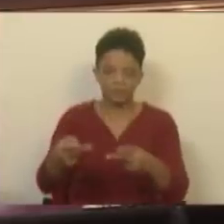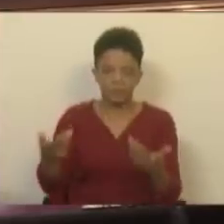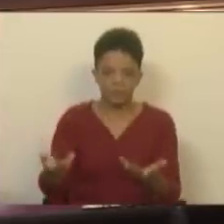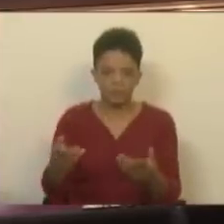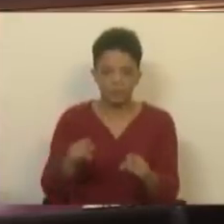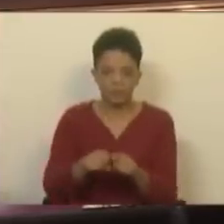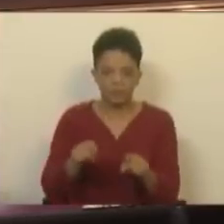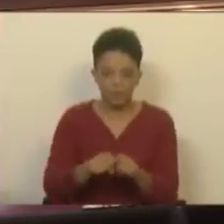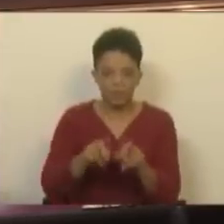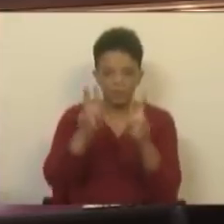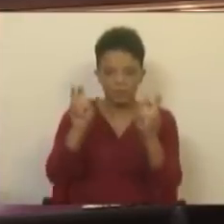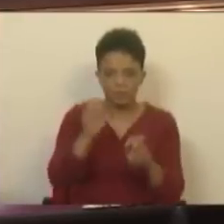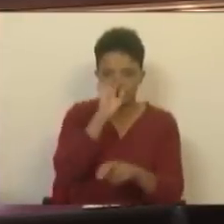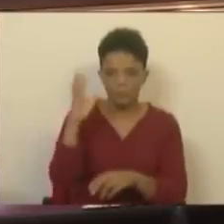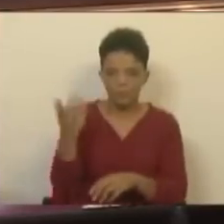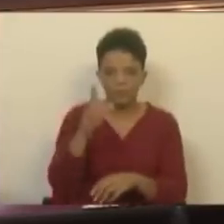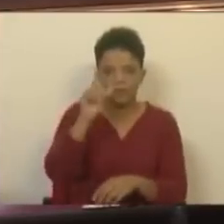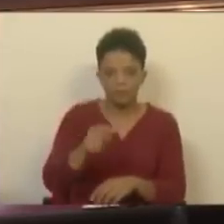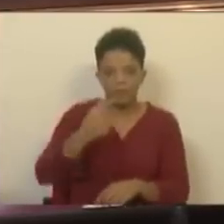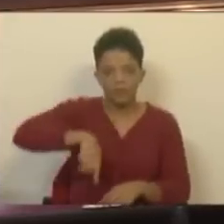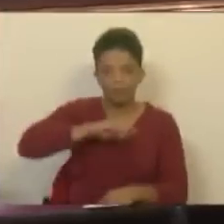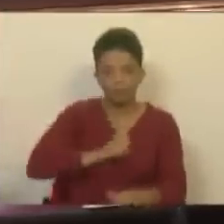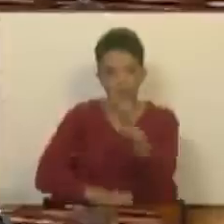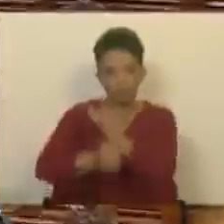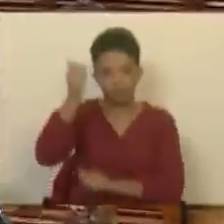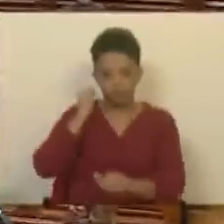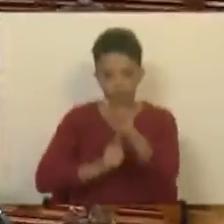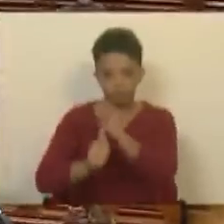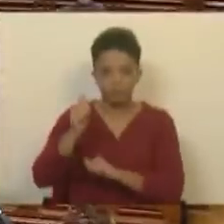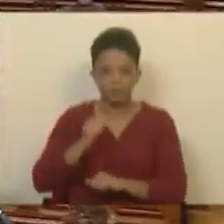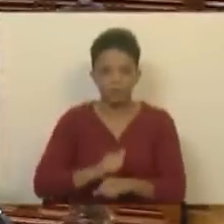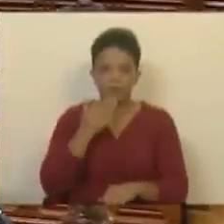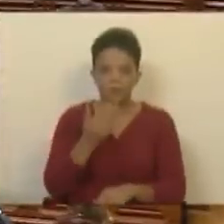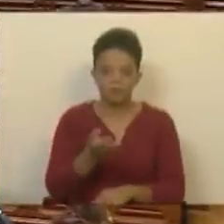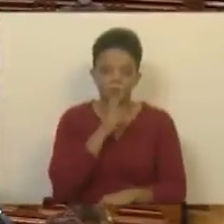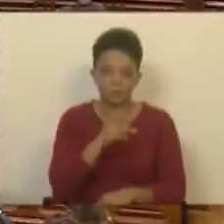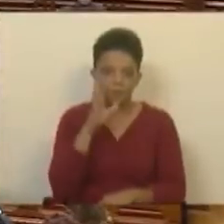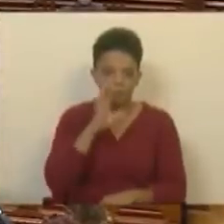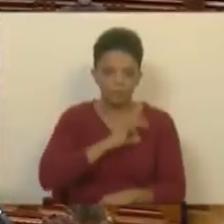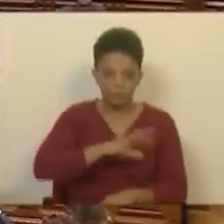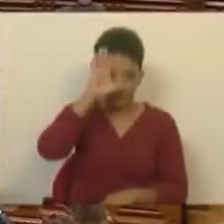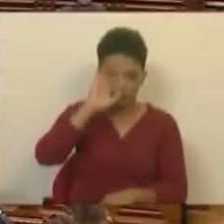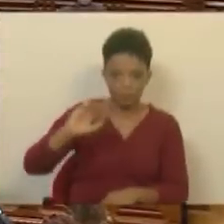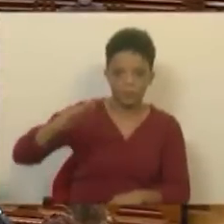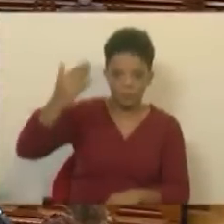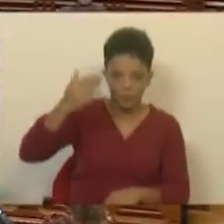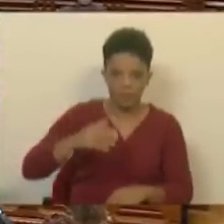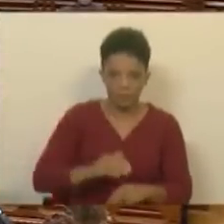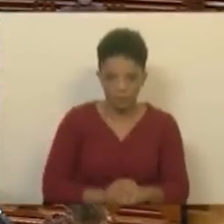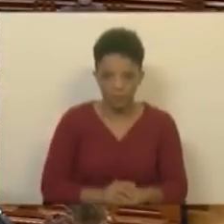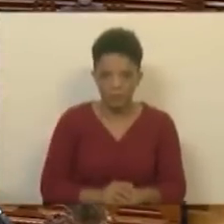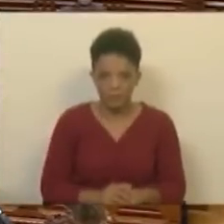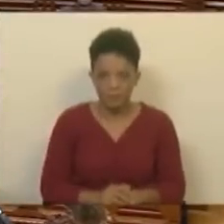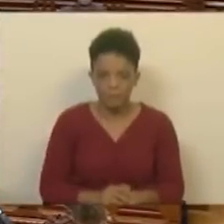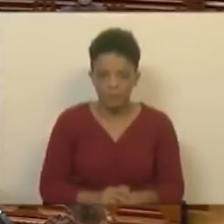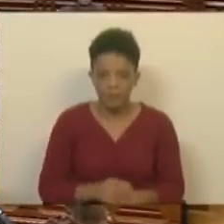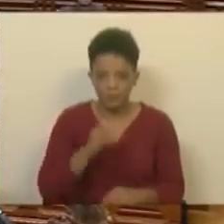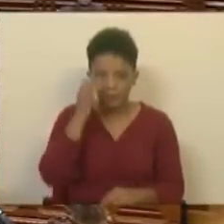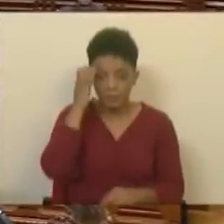matéria de proteção animal nem a matéria ambiental vamos retroceder Muito obrigado para responder tem a palavra ao seu primeiro ministro